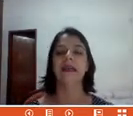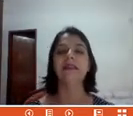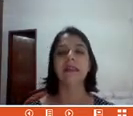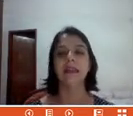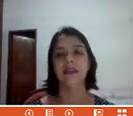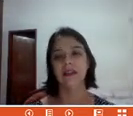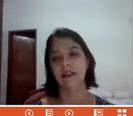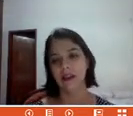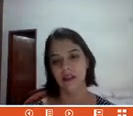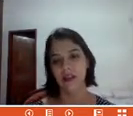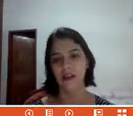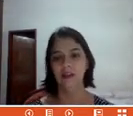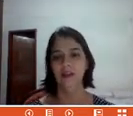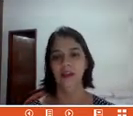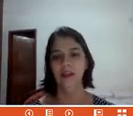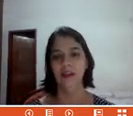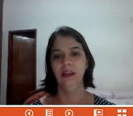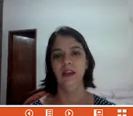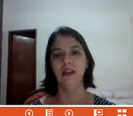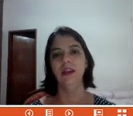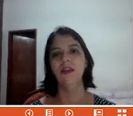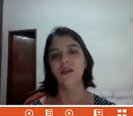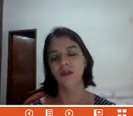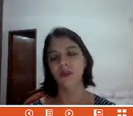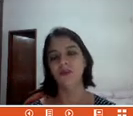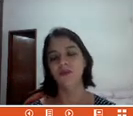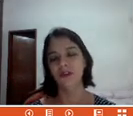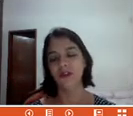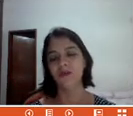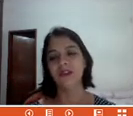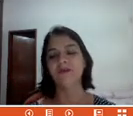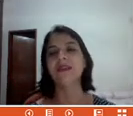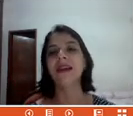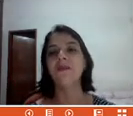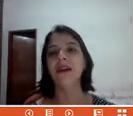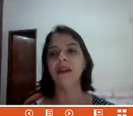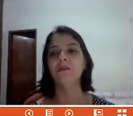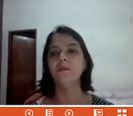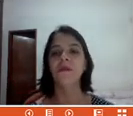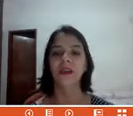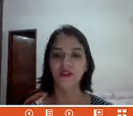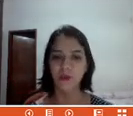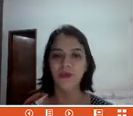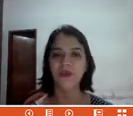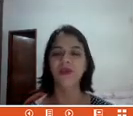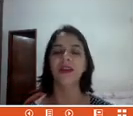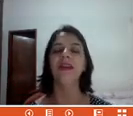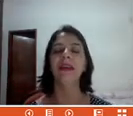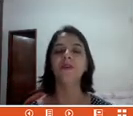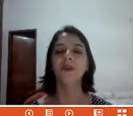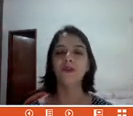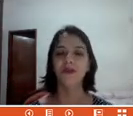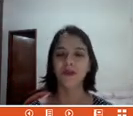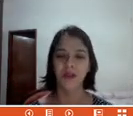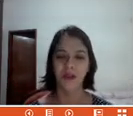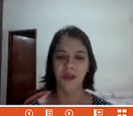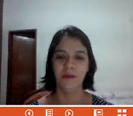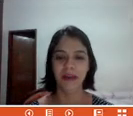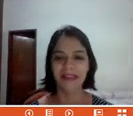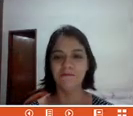coisas se acertem, se ajeitem e que logo, logo todos nós possamos estar bem e juntos, né? Que é o